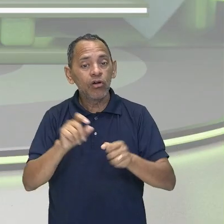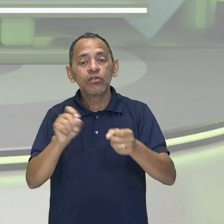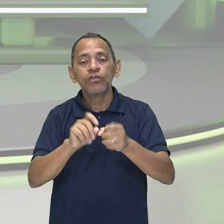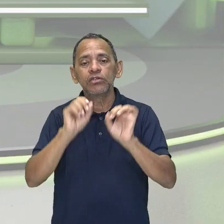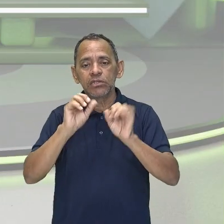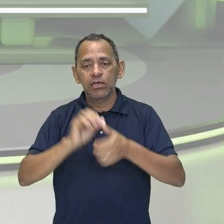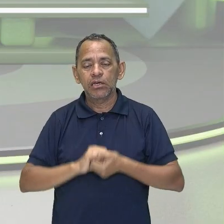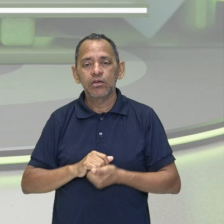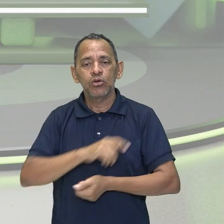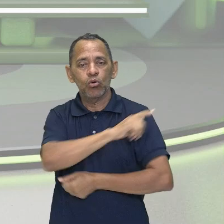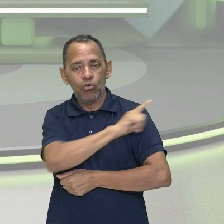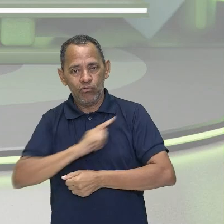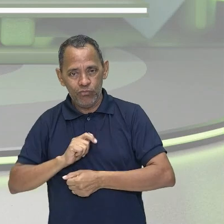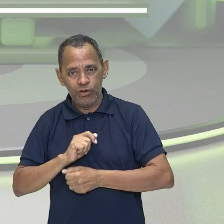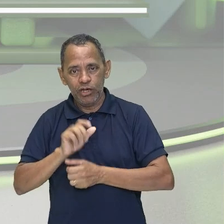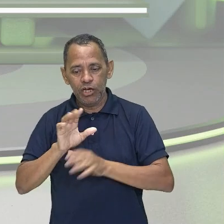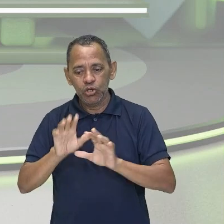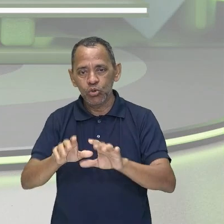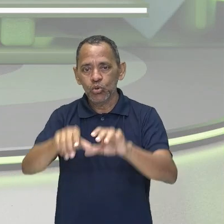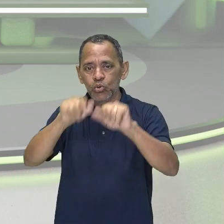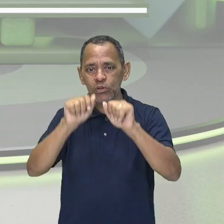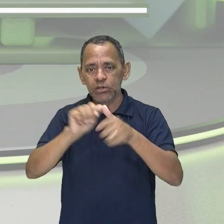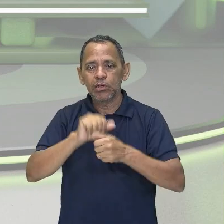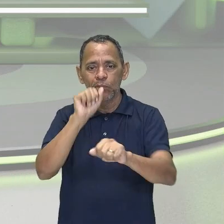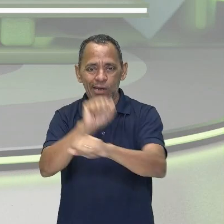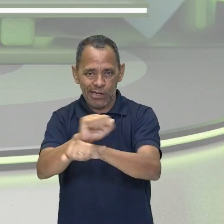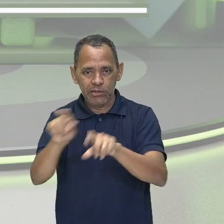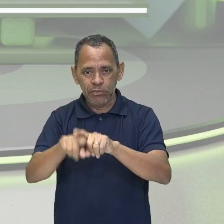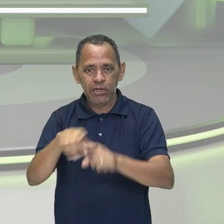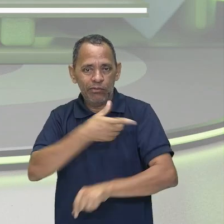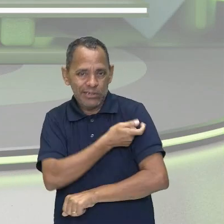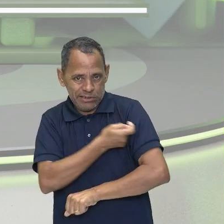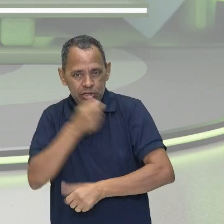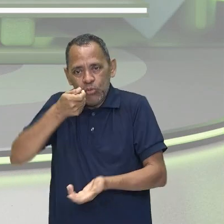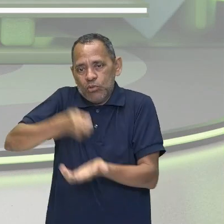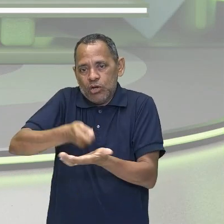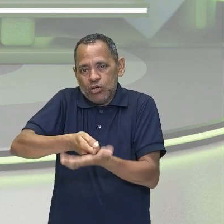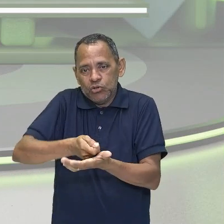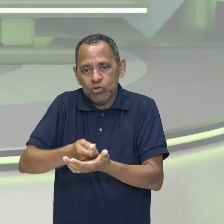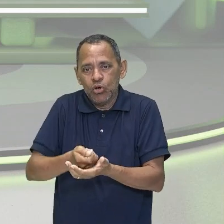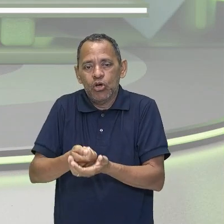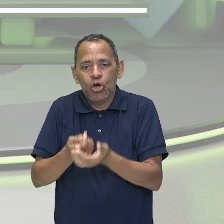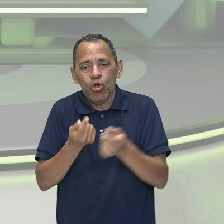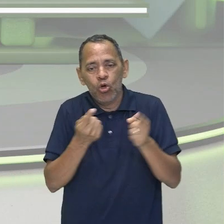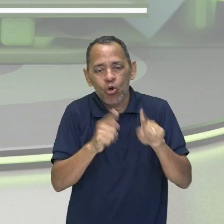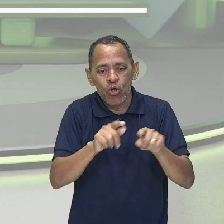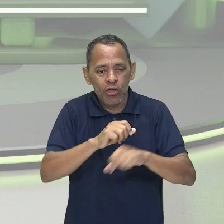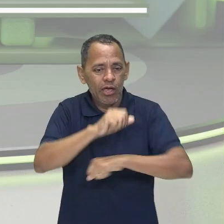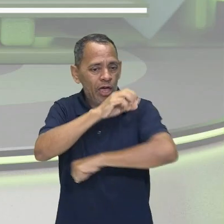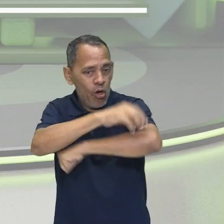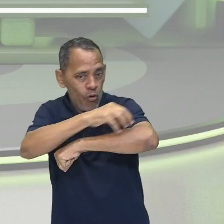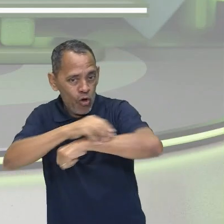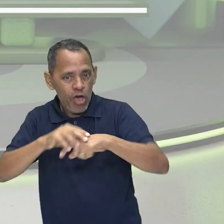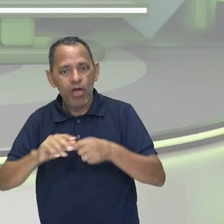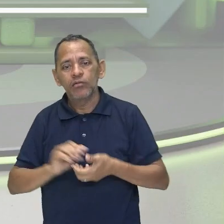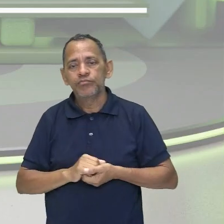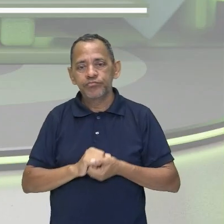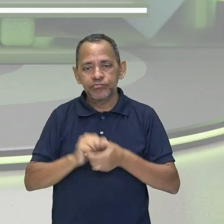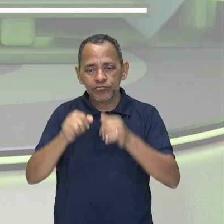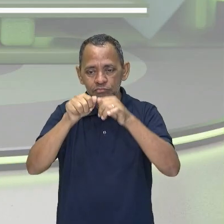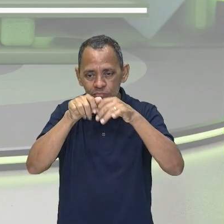o governo suspendesse a vacinação obrigatória contra a varíola. Isso resultou em uma grande epidemia da doença